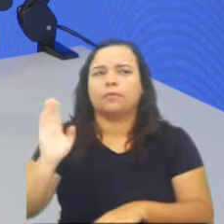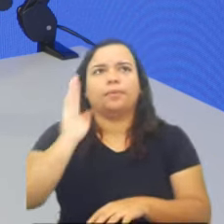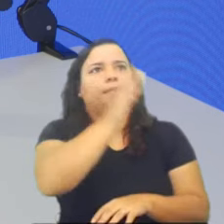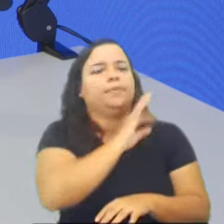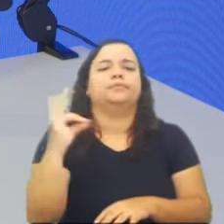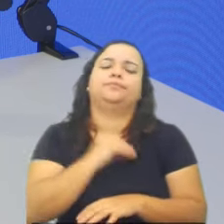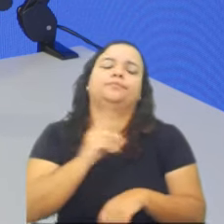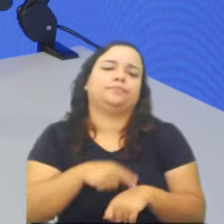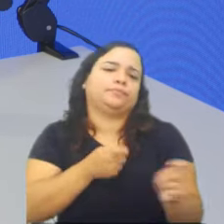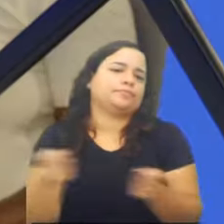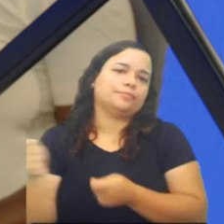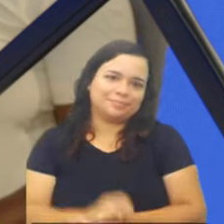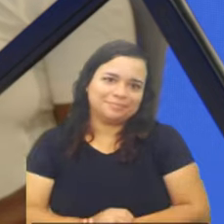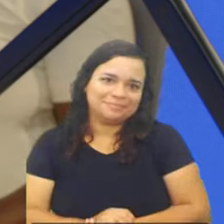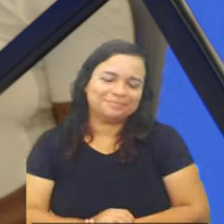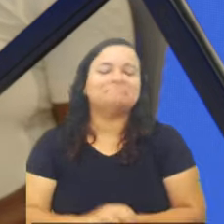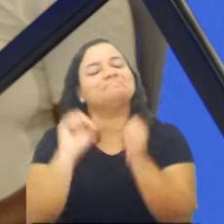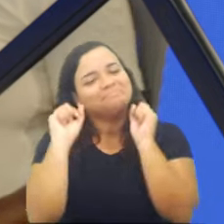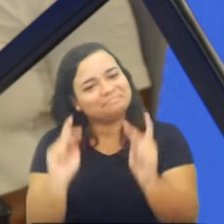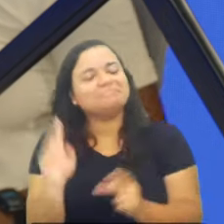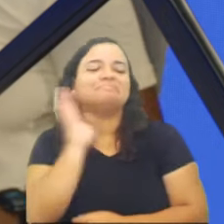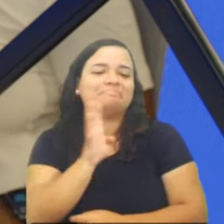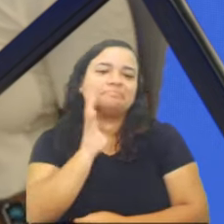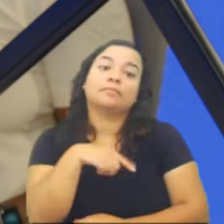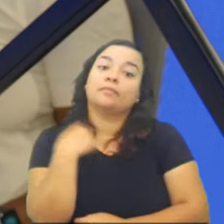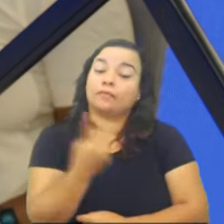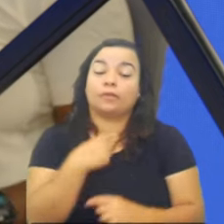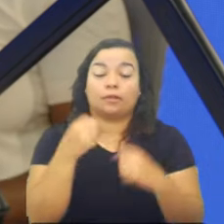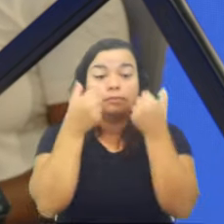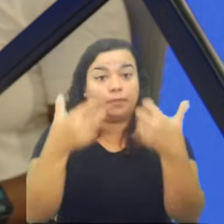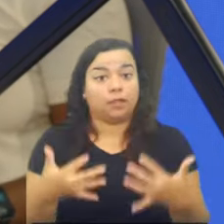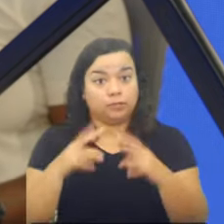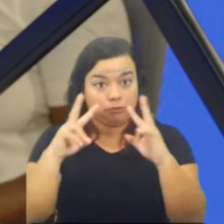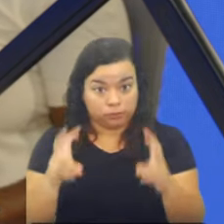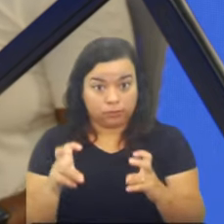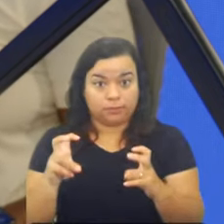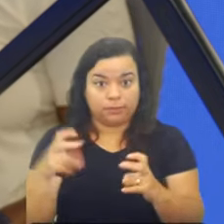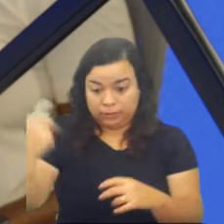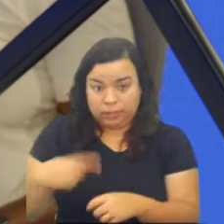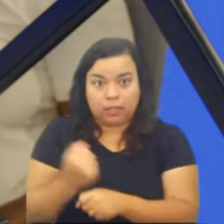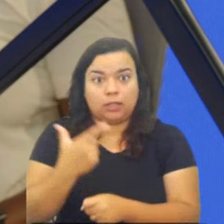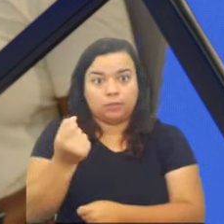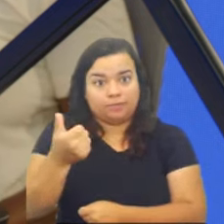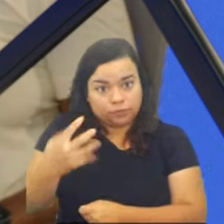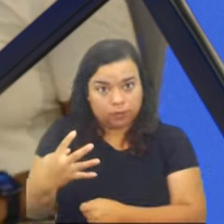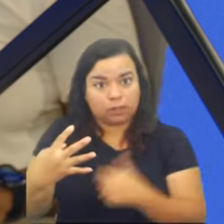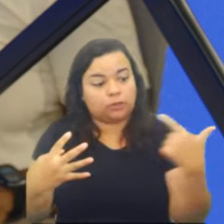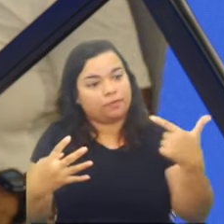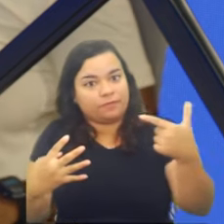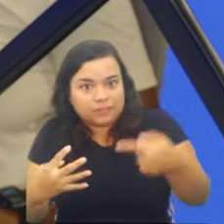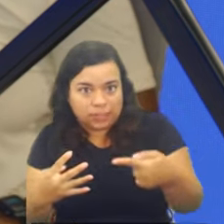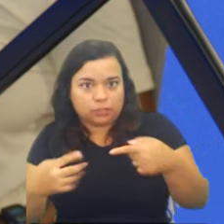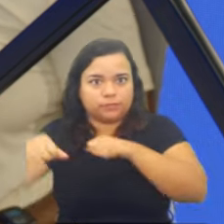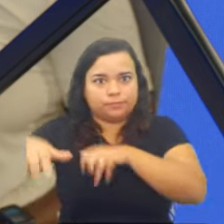Tá legal bom a gente tá falando aí 2024 da 27ª parada né